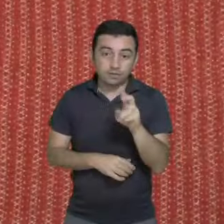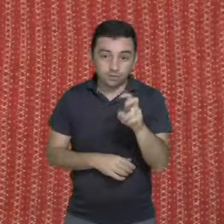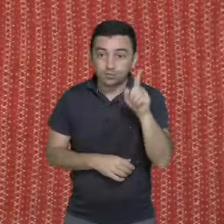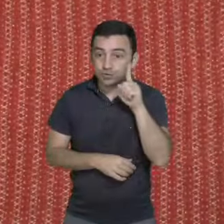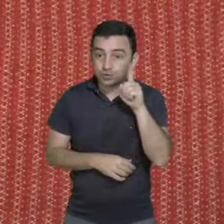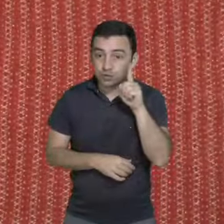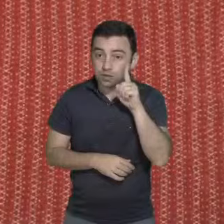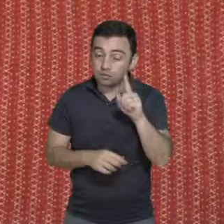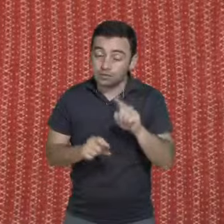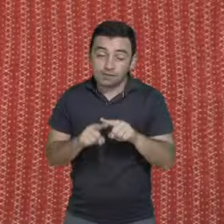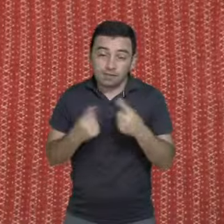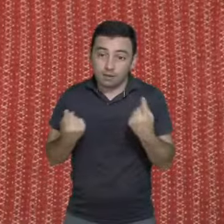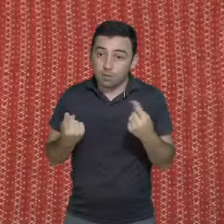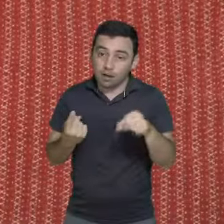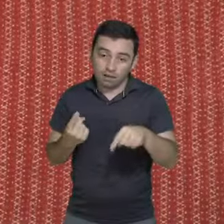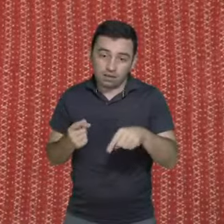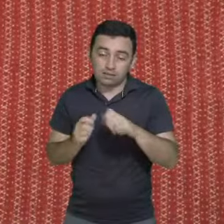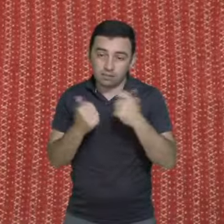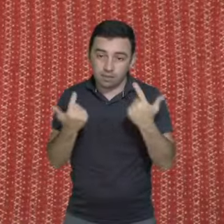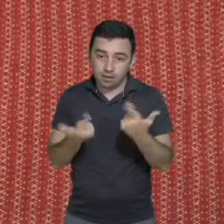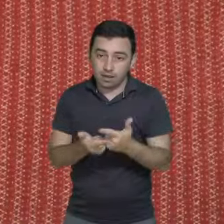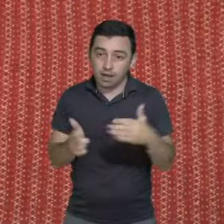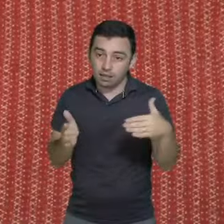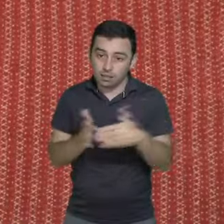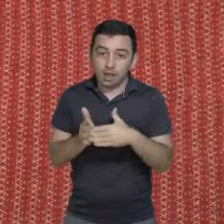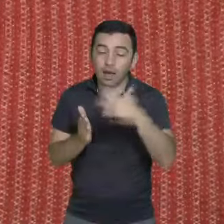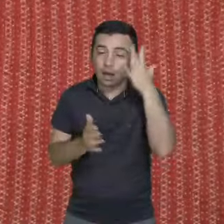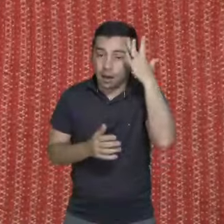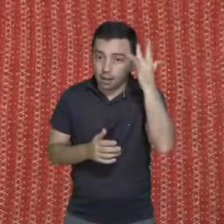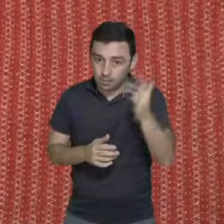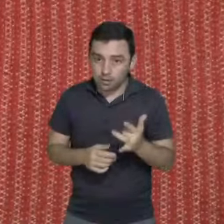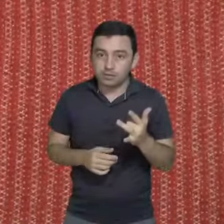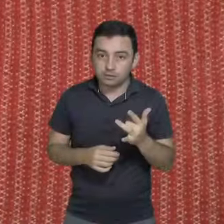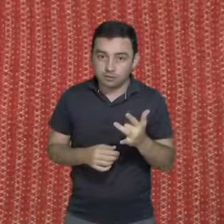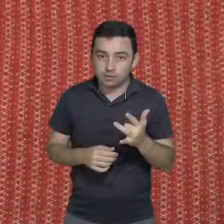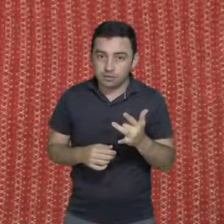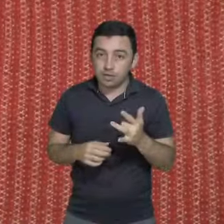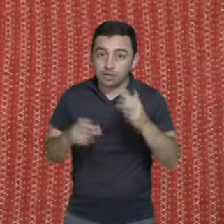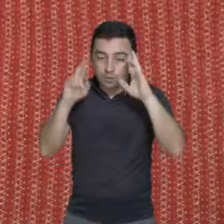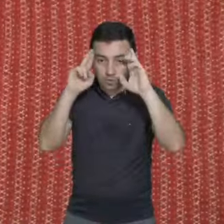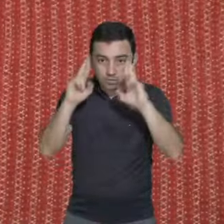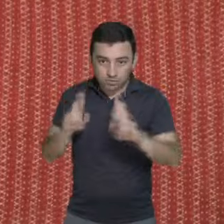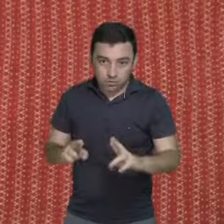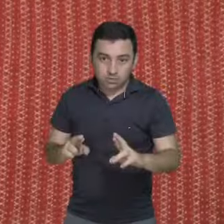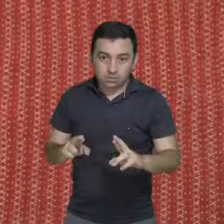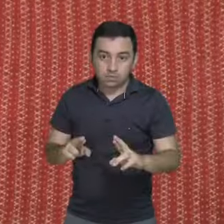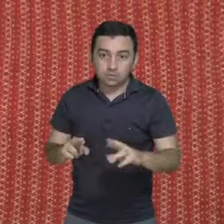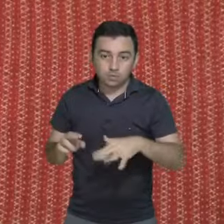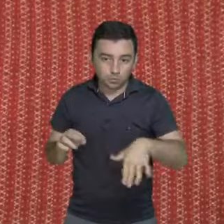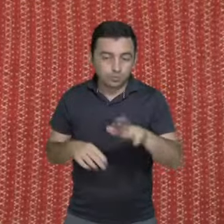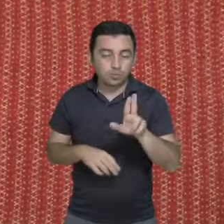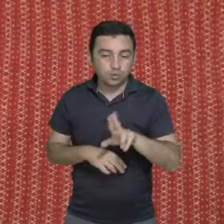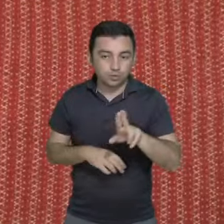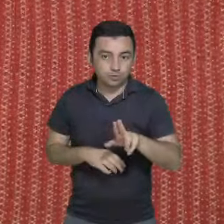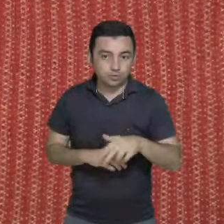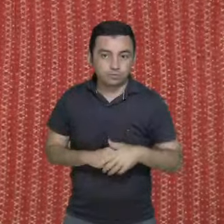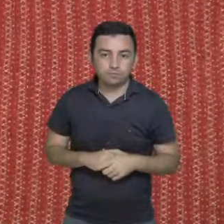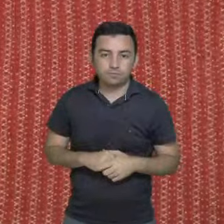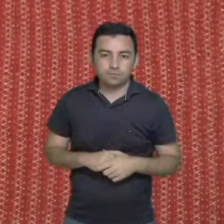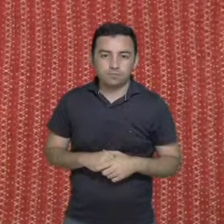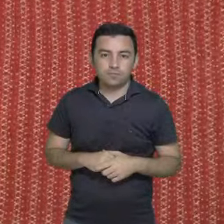Ou seja, essa casa teria até o dia de amanhã, respeitando o caráter de urgência. Tenho